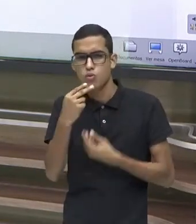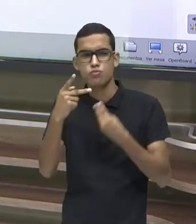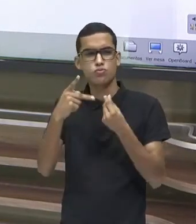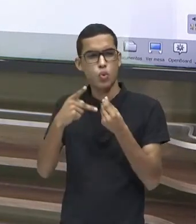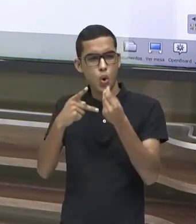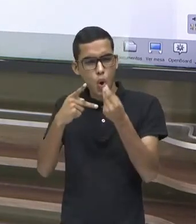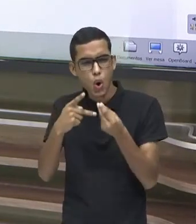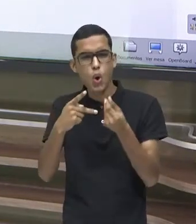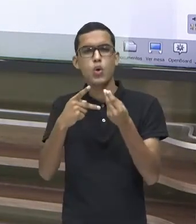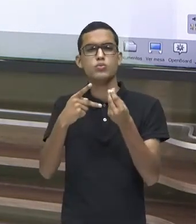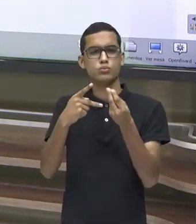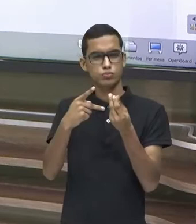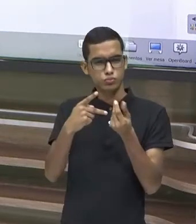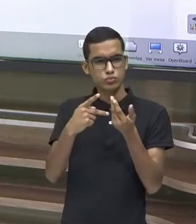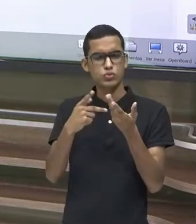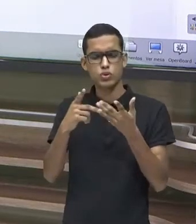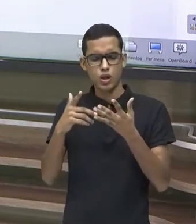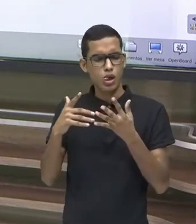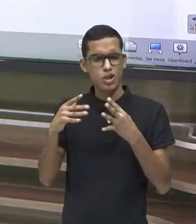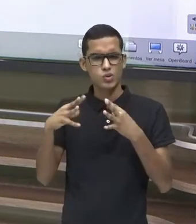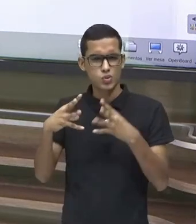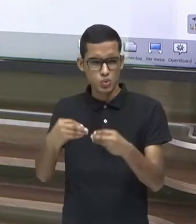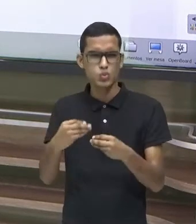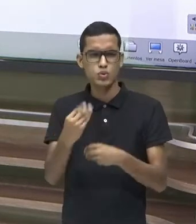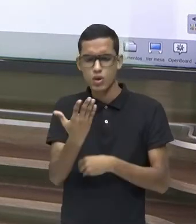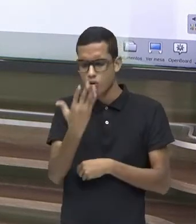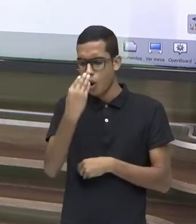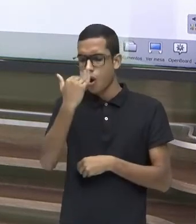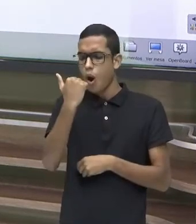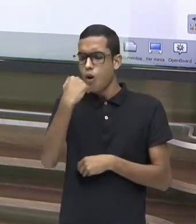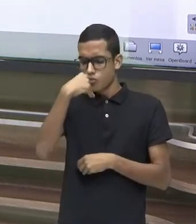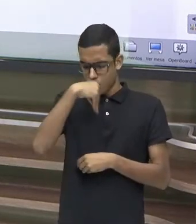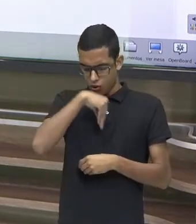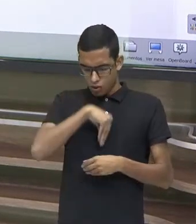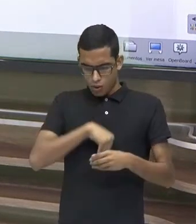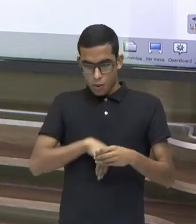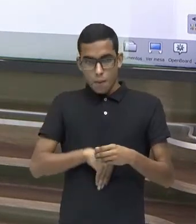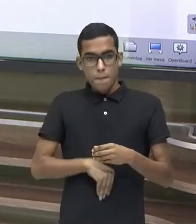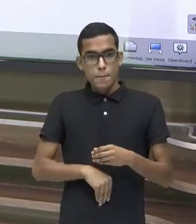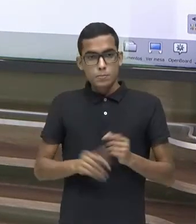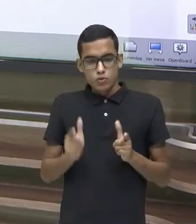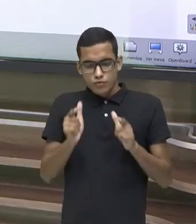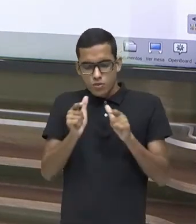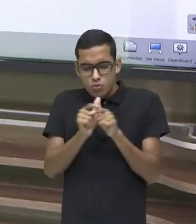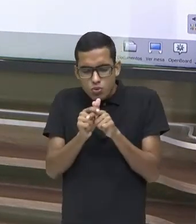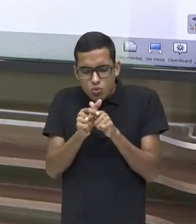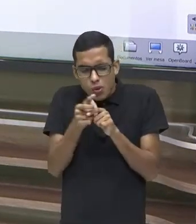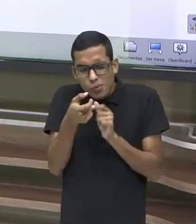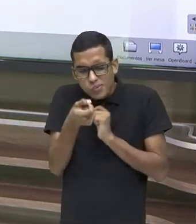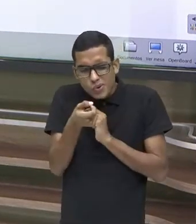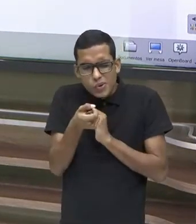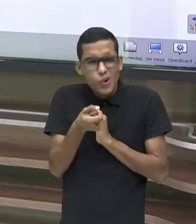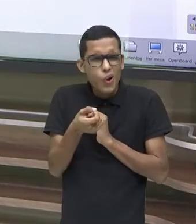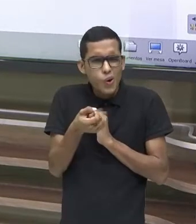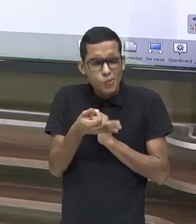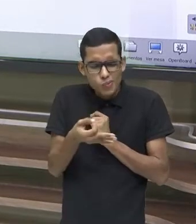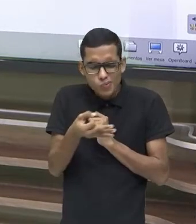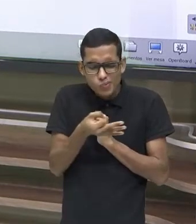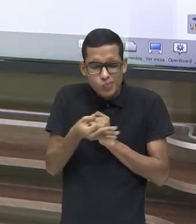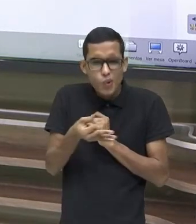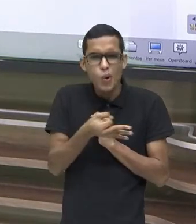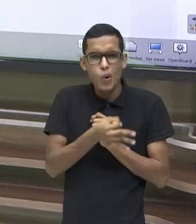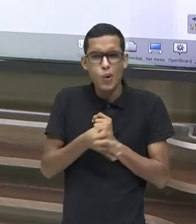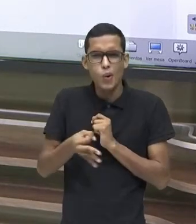aquele carboidrato, né? Tudo que foi digerido nesse processo, quando ele fica bem pequenininho, numa estrutura menor,